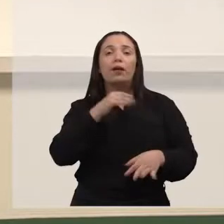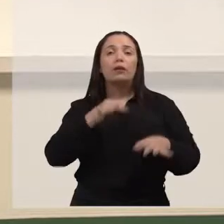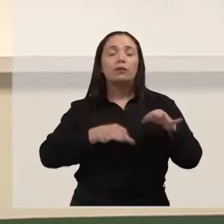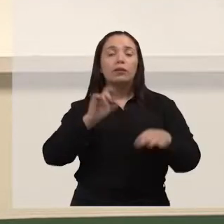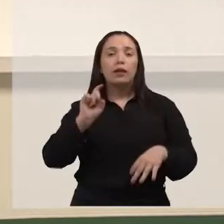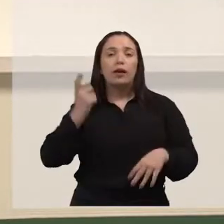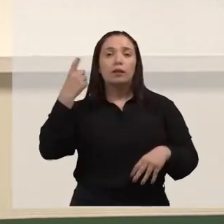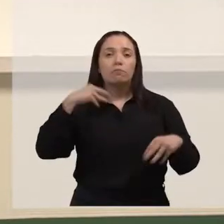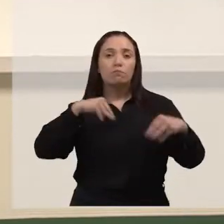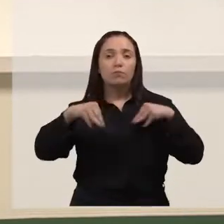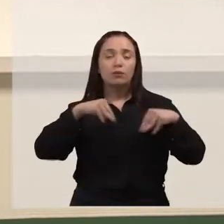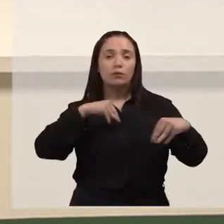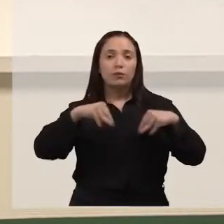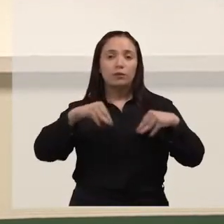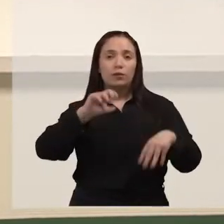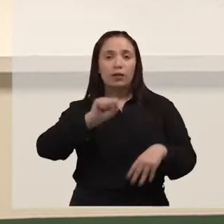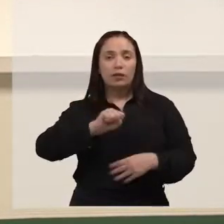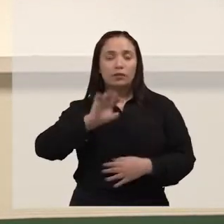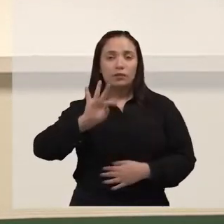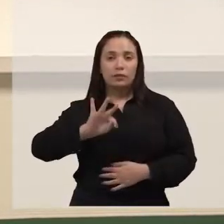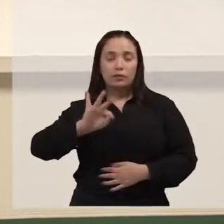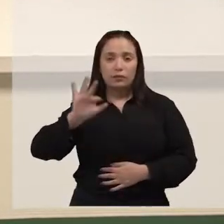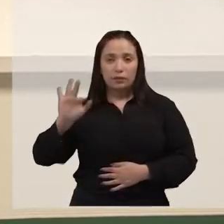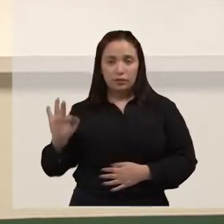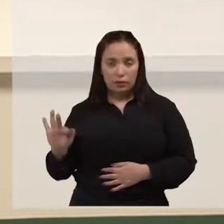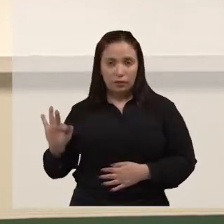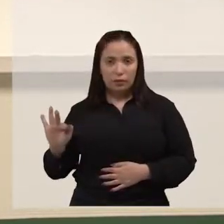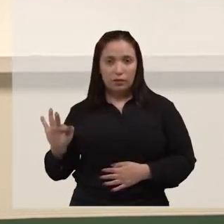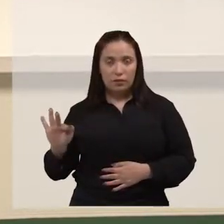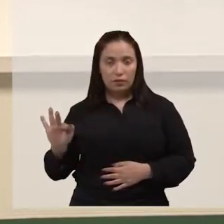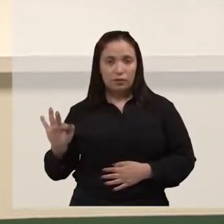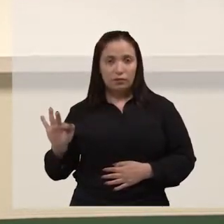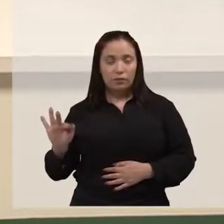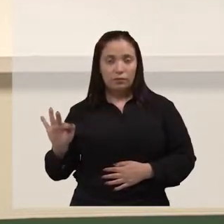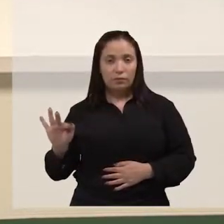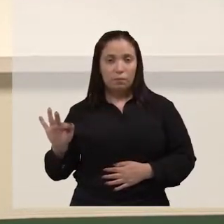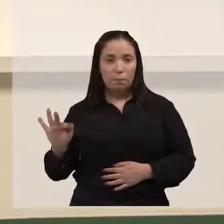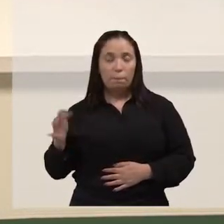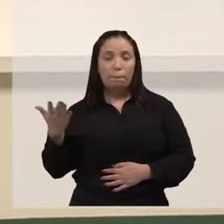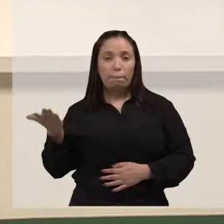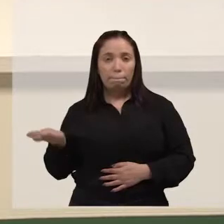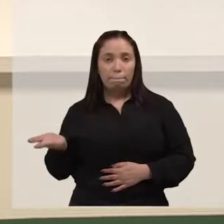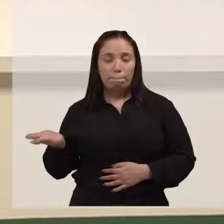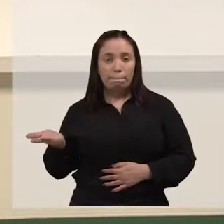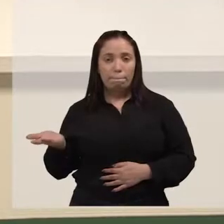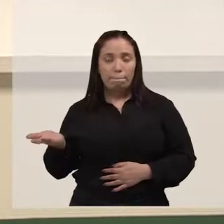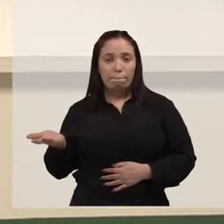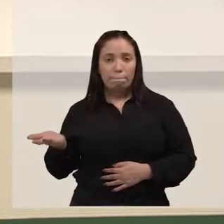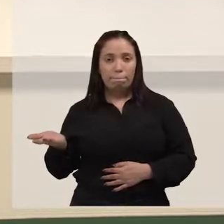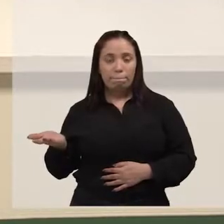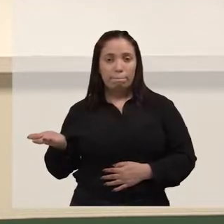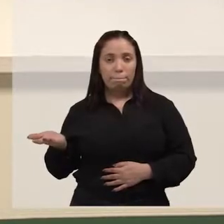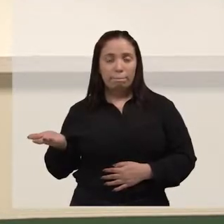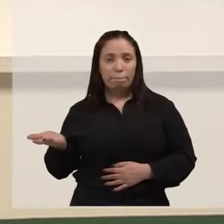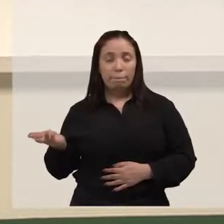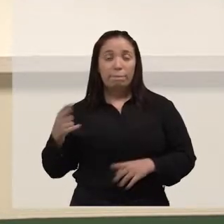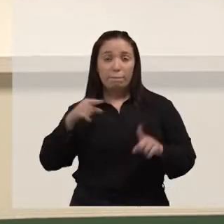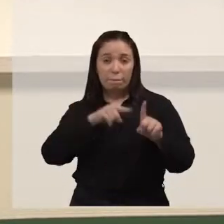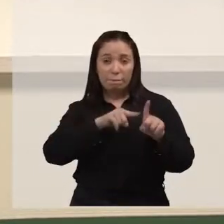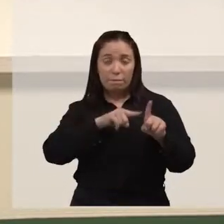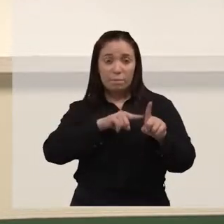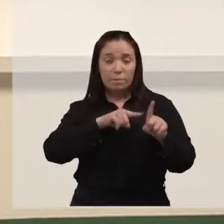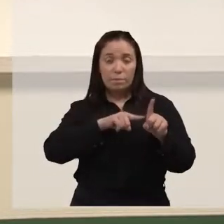um ex-ministro do Supremo Tribunal Federal. No outside da política. Que como eu disse aqui, ele